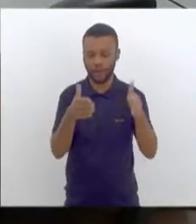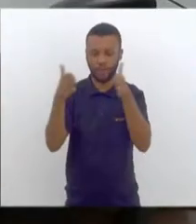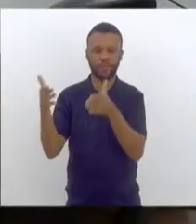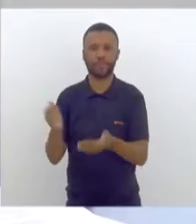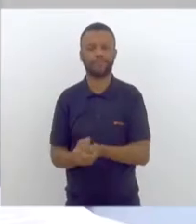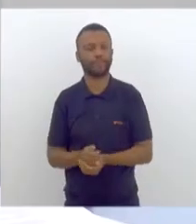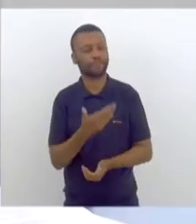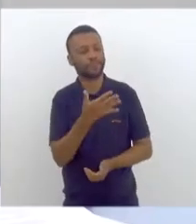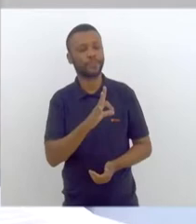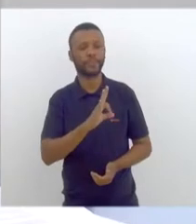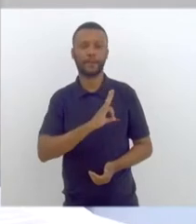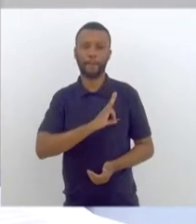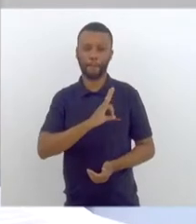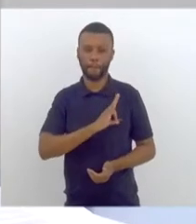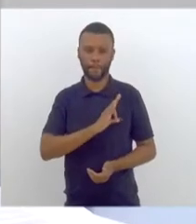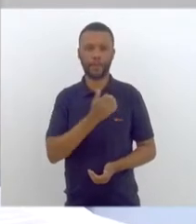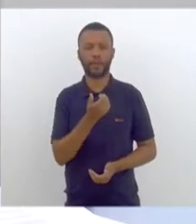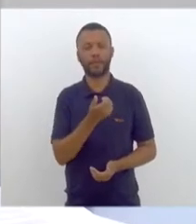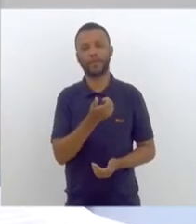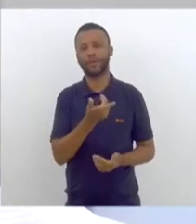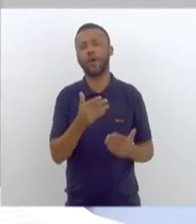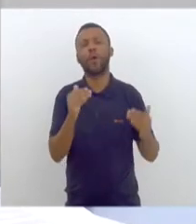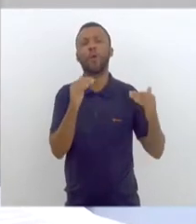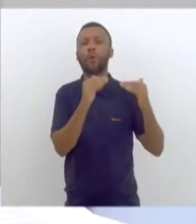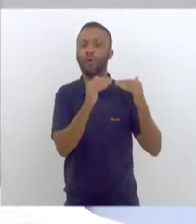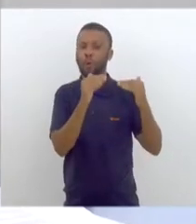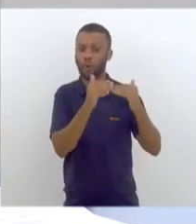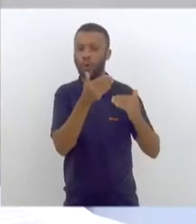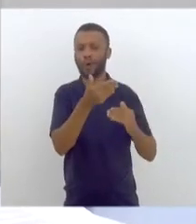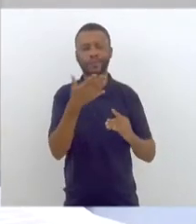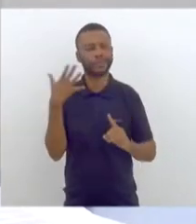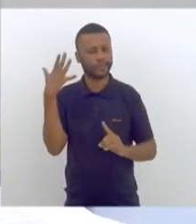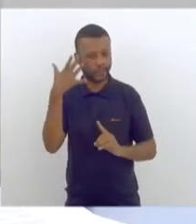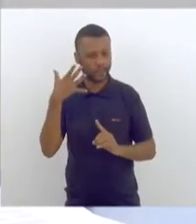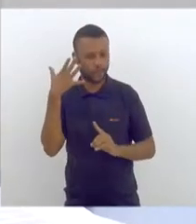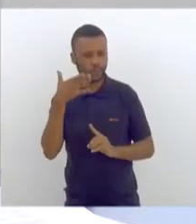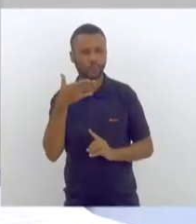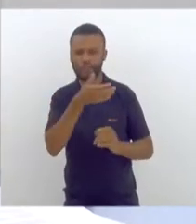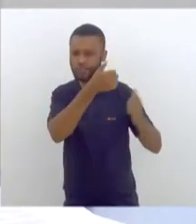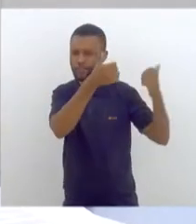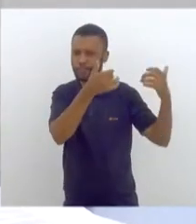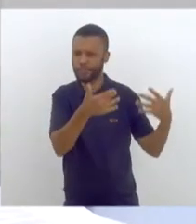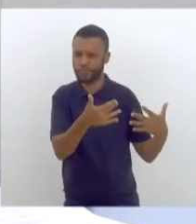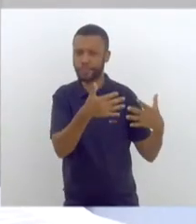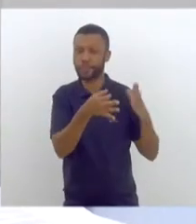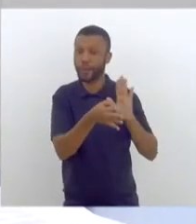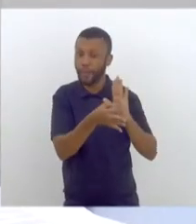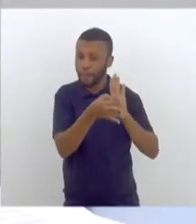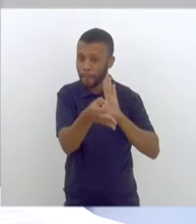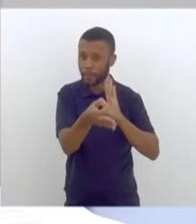Rocha eu vou exatamente nessa esteira da abordagem vossa excelência